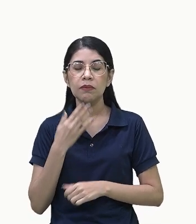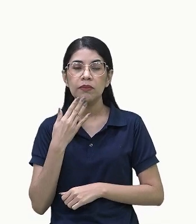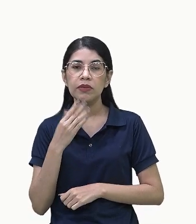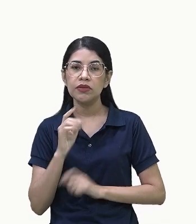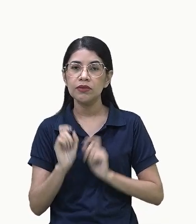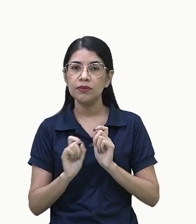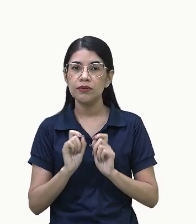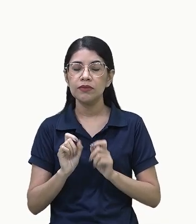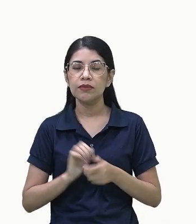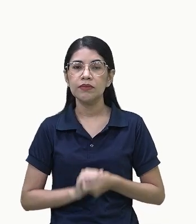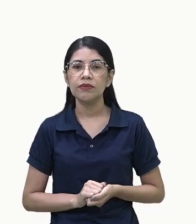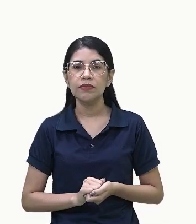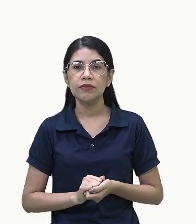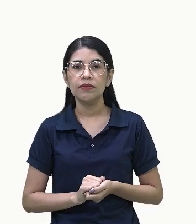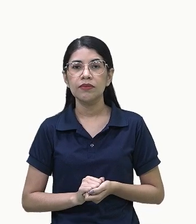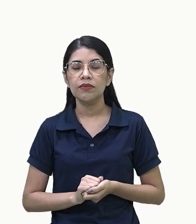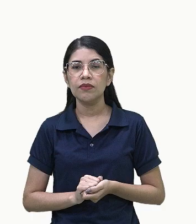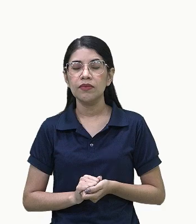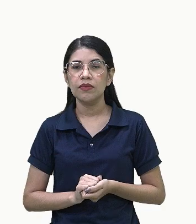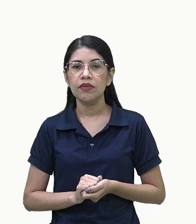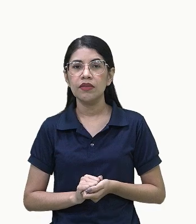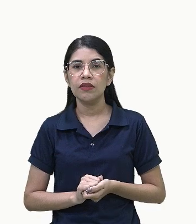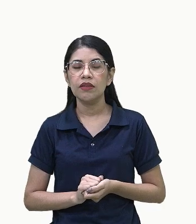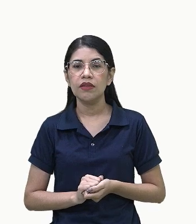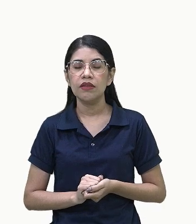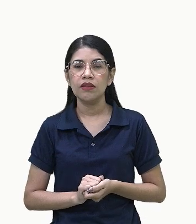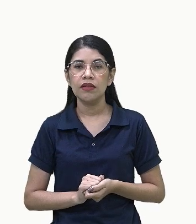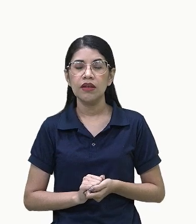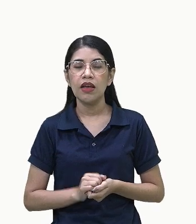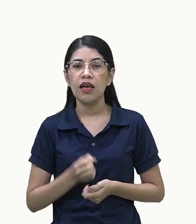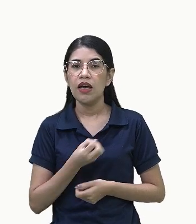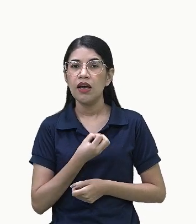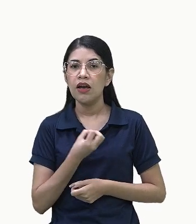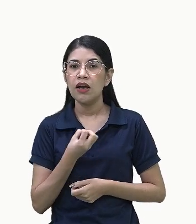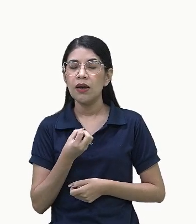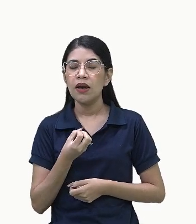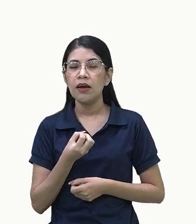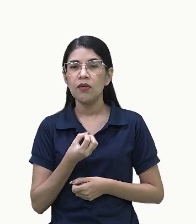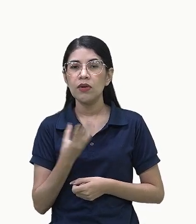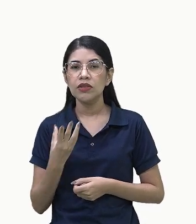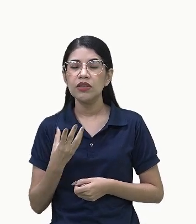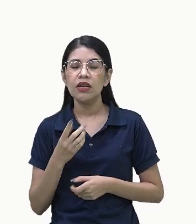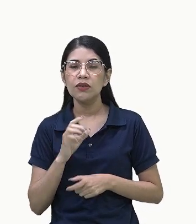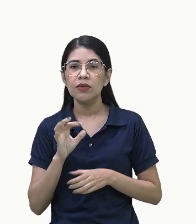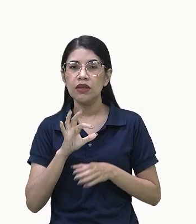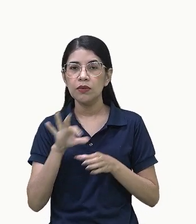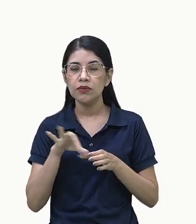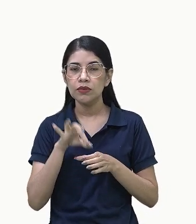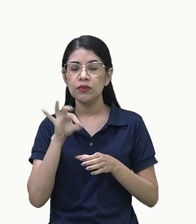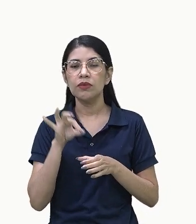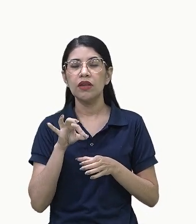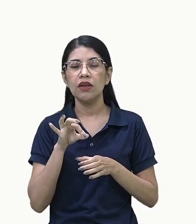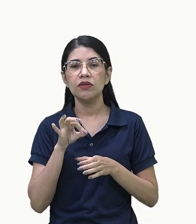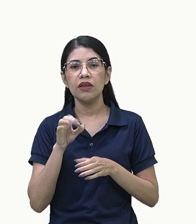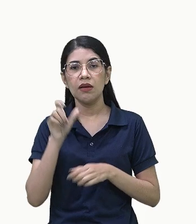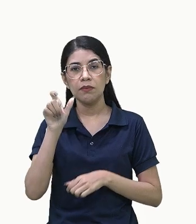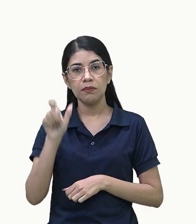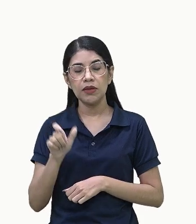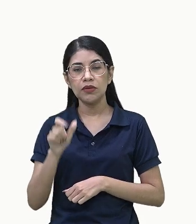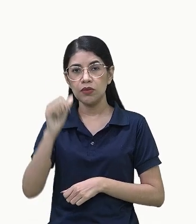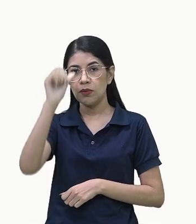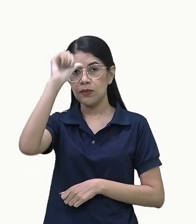O que ela está pedindo? Ela está pedindo a chance desse sorteado, desse estrangeiro, ser